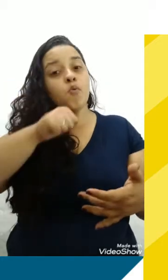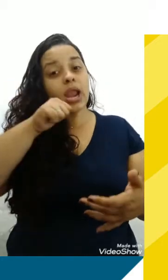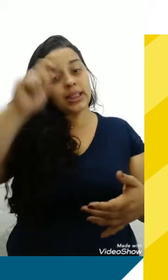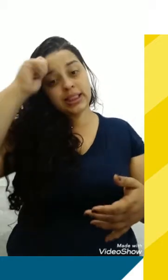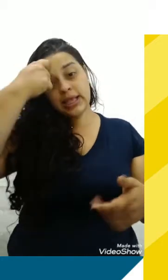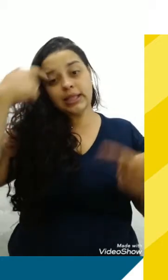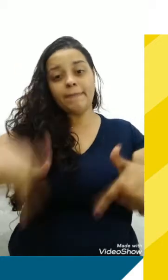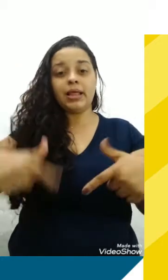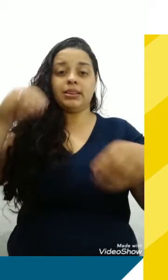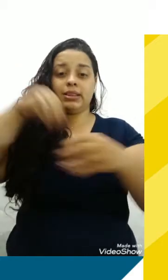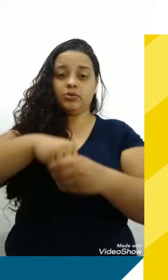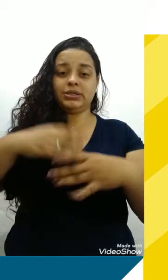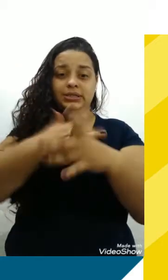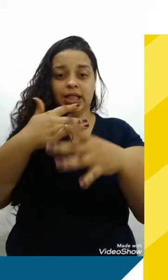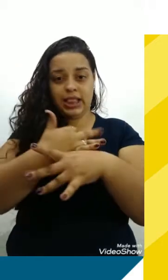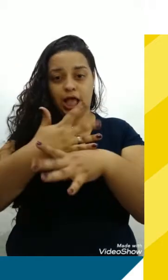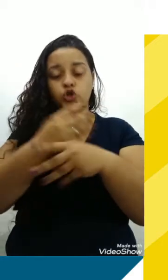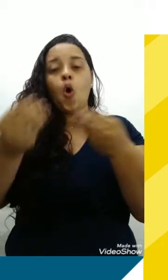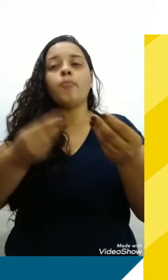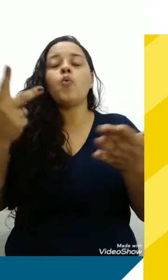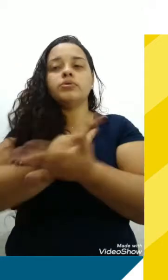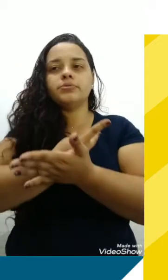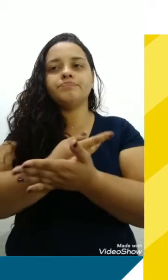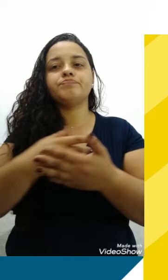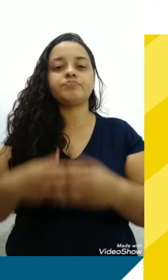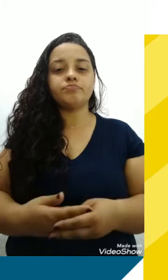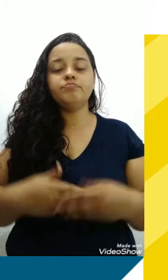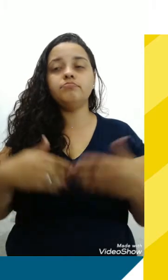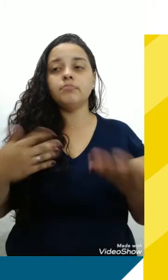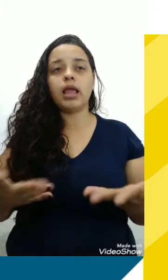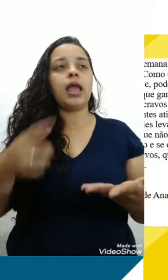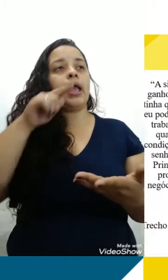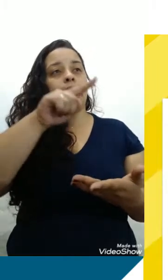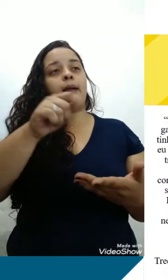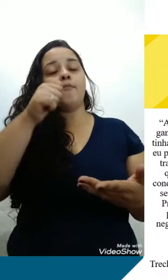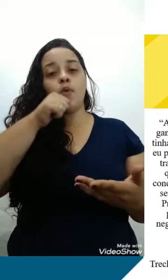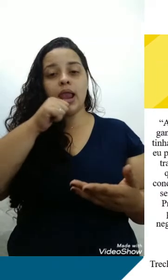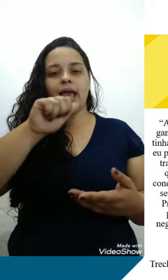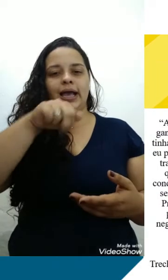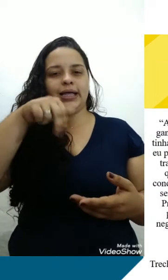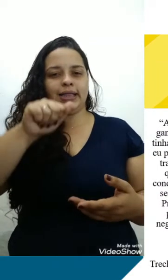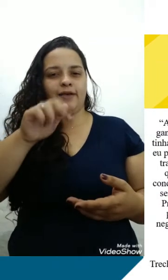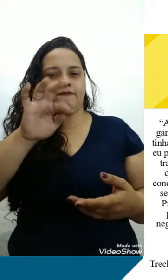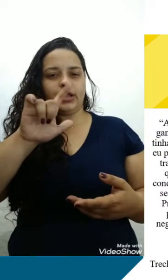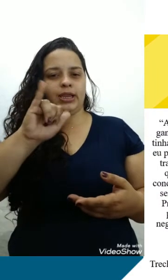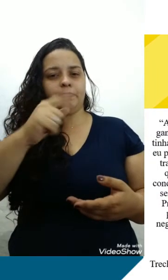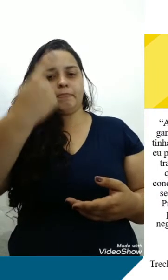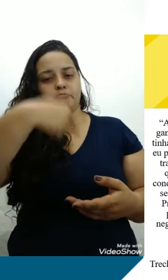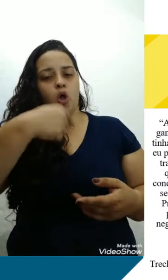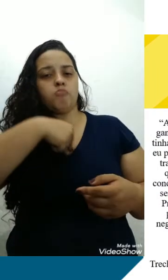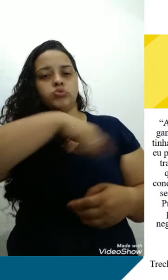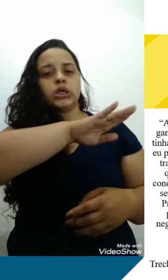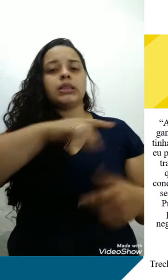escravizadas nas cidades, acontecia. Diz assim: assim, a Ana Filipa me colocou na rua como escrava